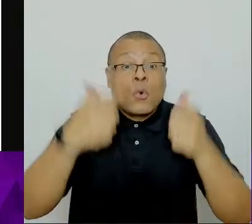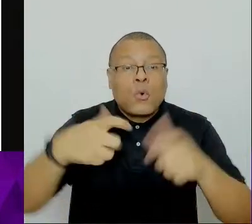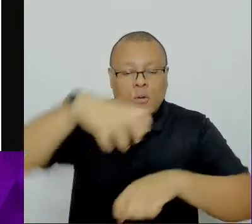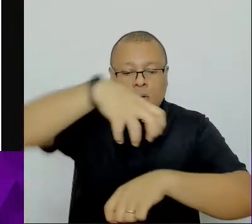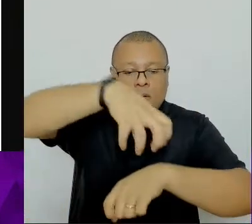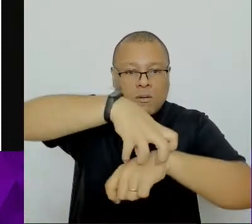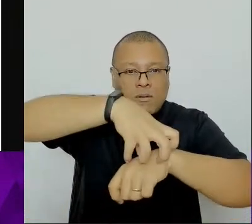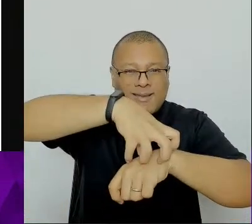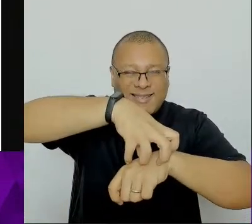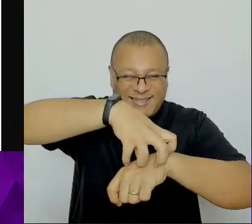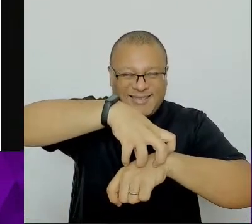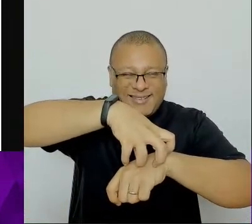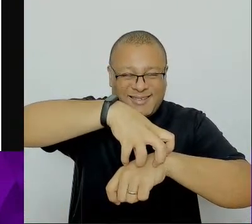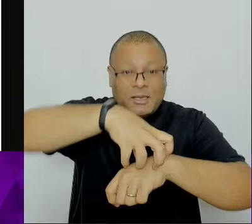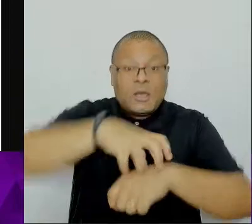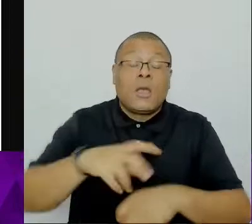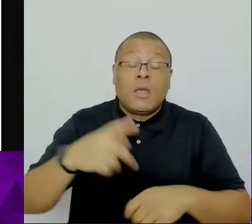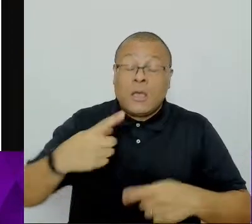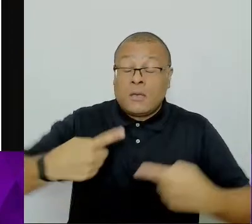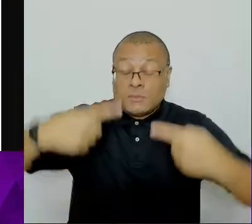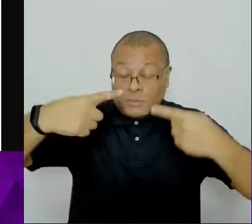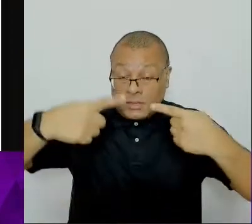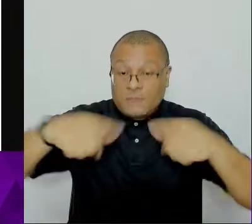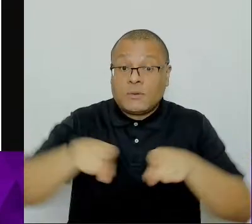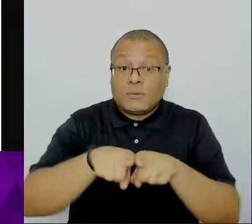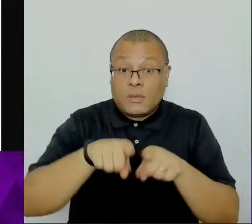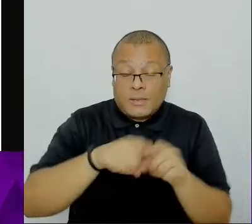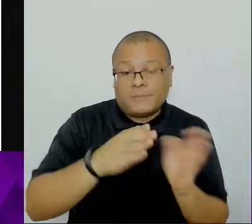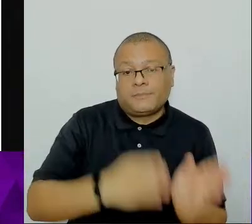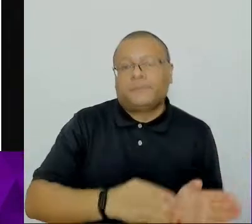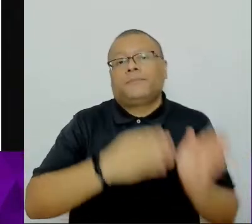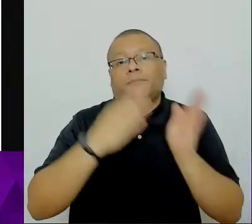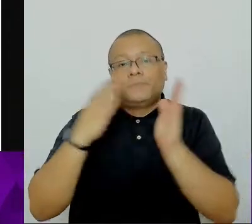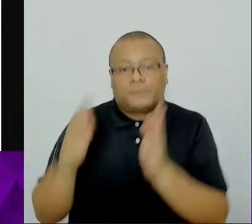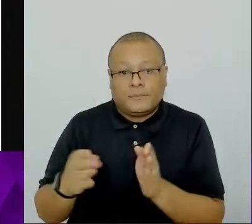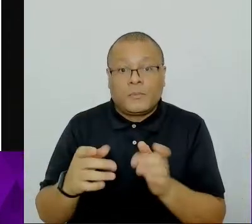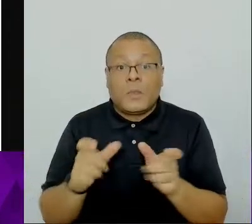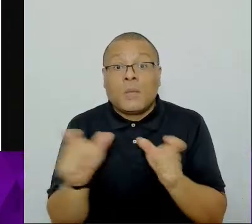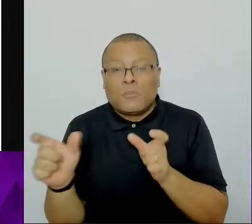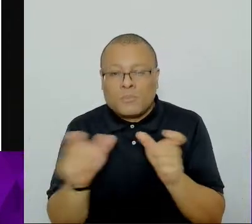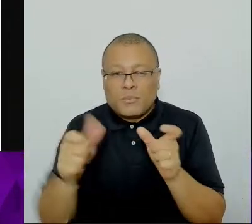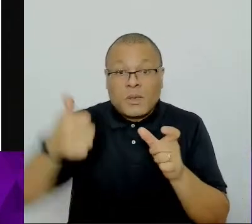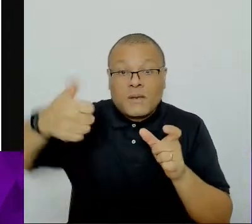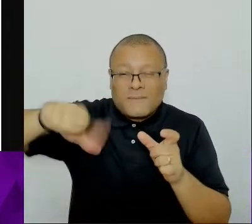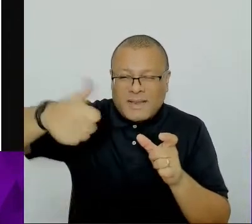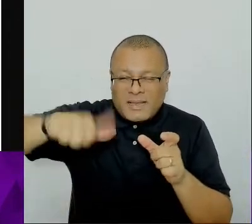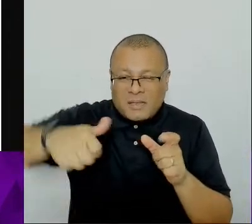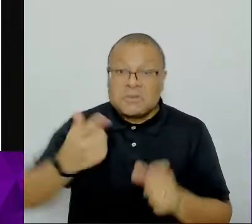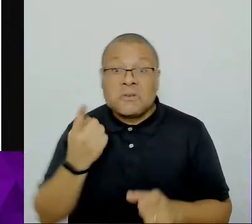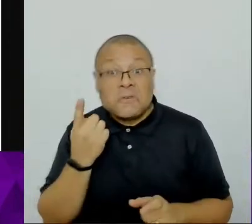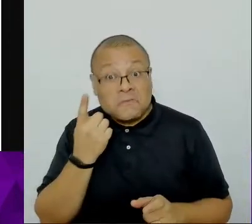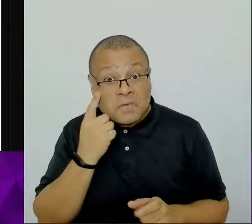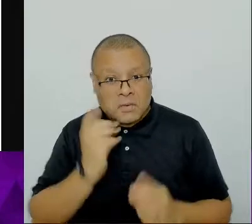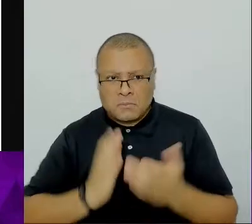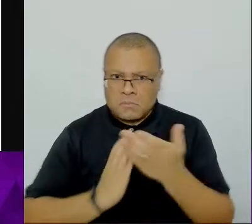esse modelo, é outro desafio. Depois a parte de monitoramento e validação desse modelo em produção também,